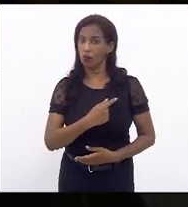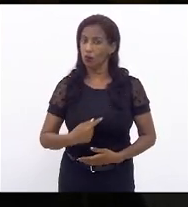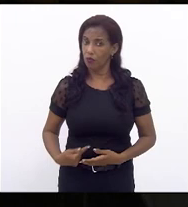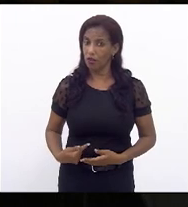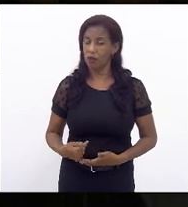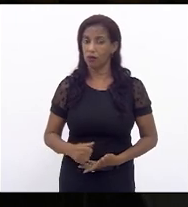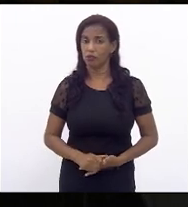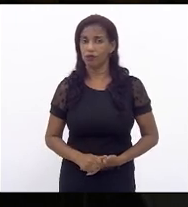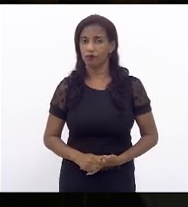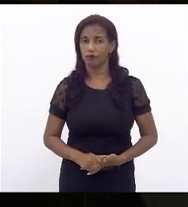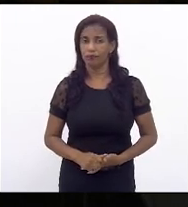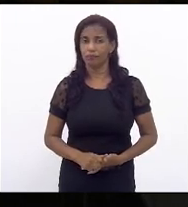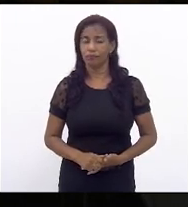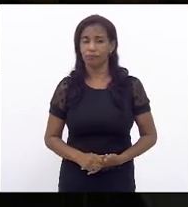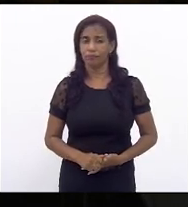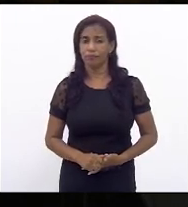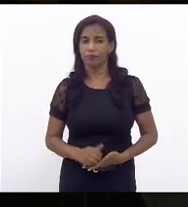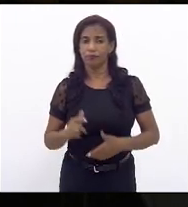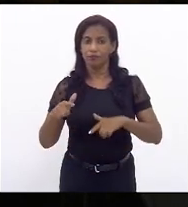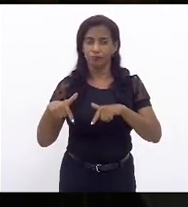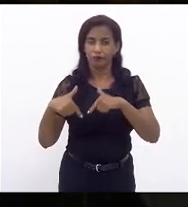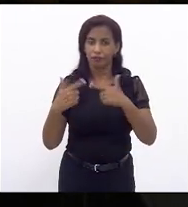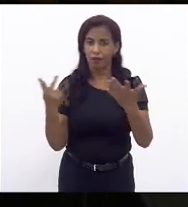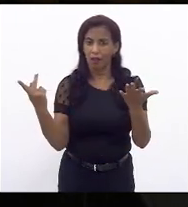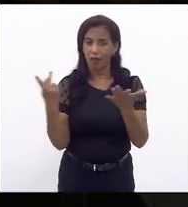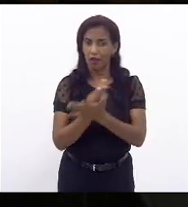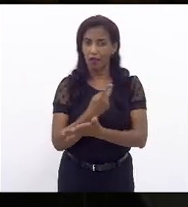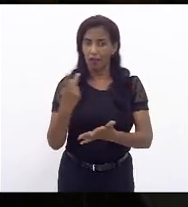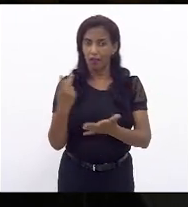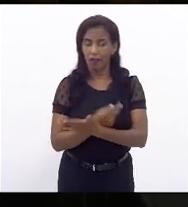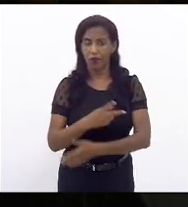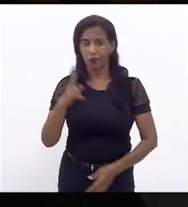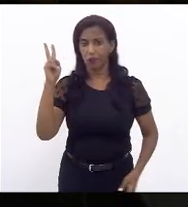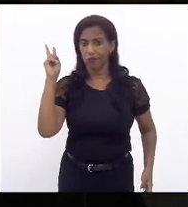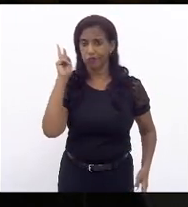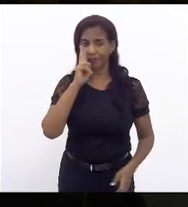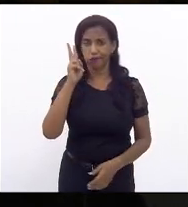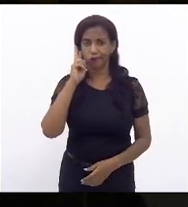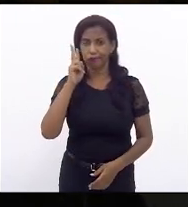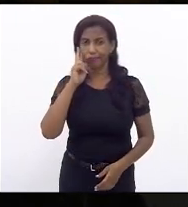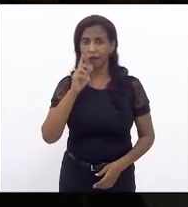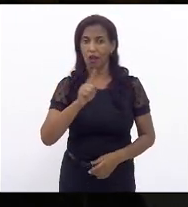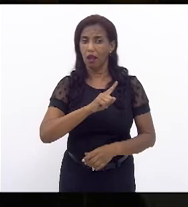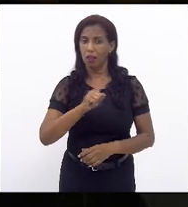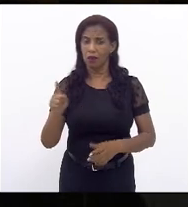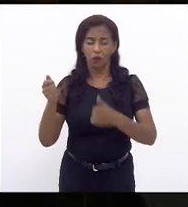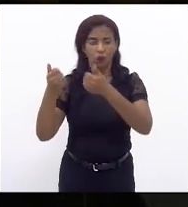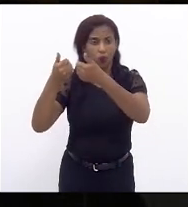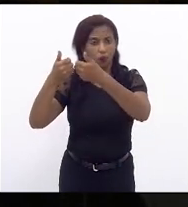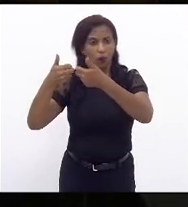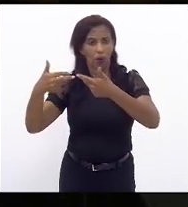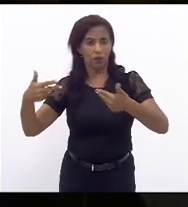governador comete um erro histórico a não qualificar